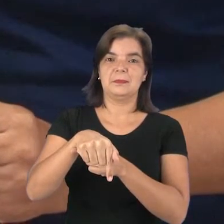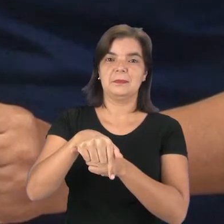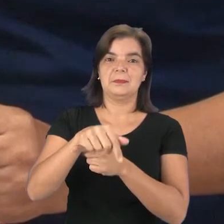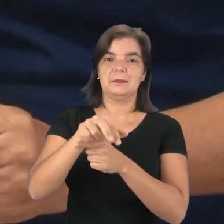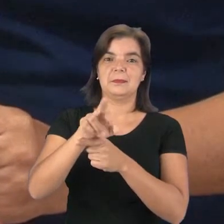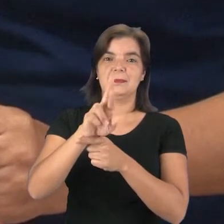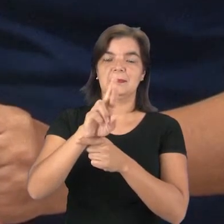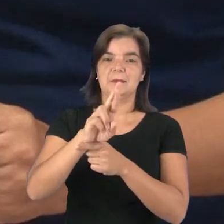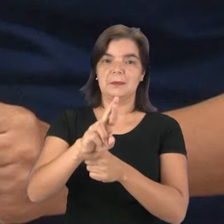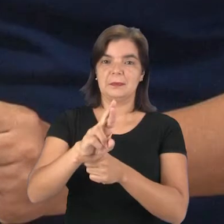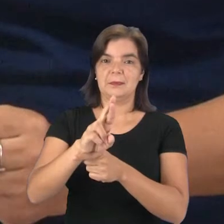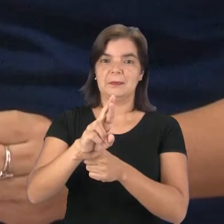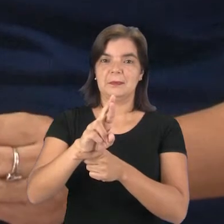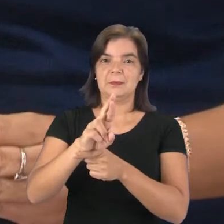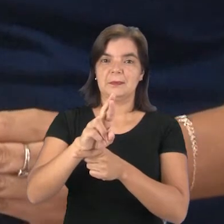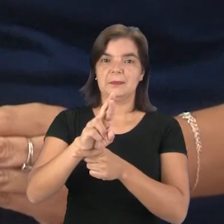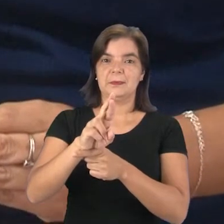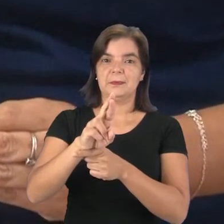a